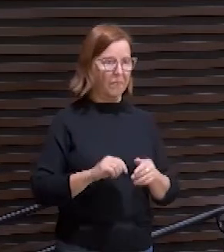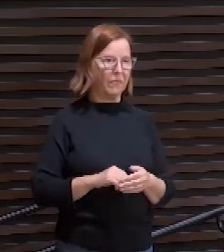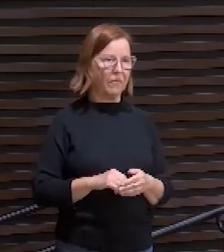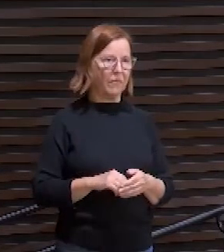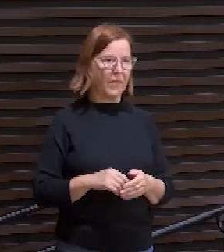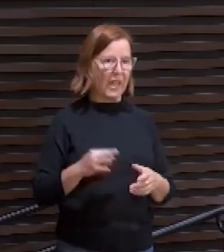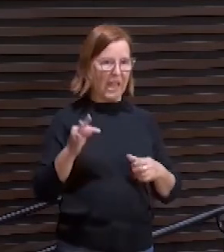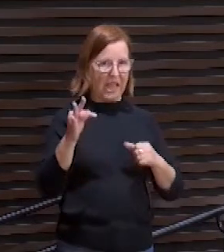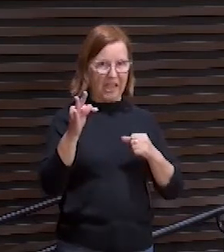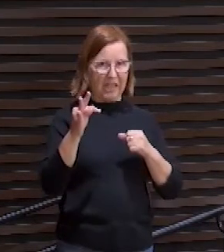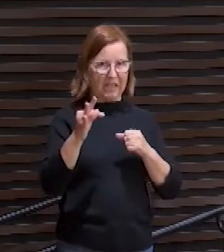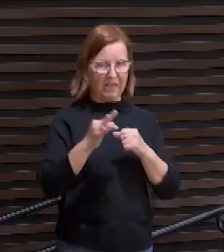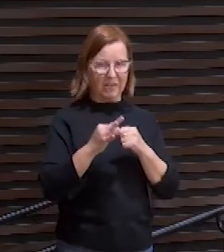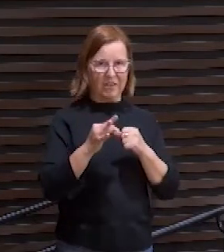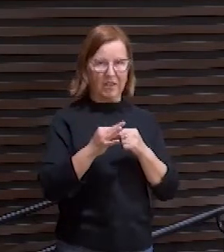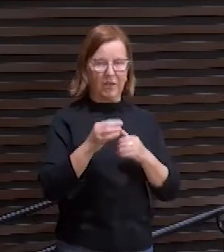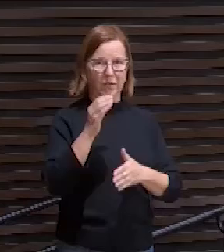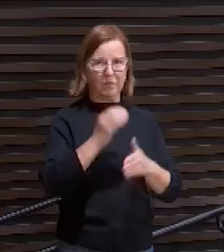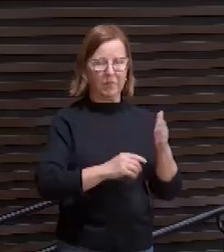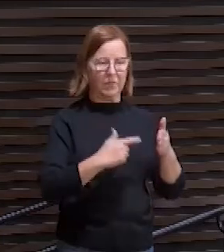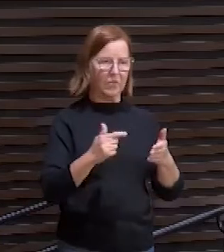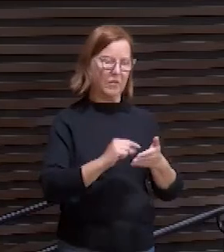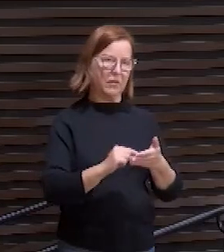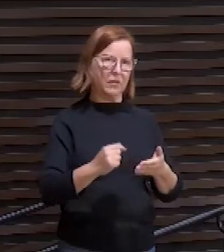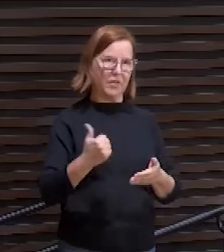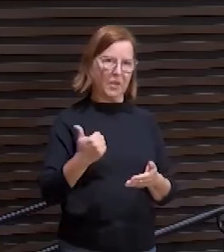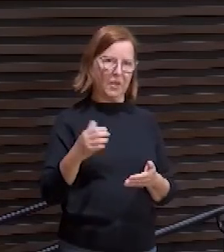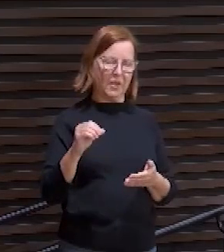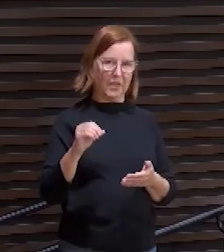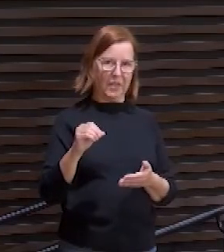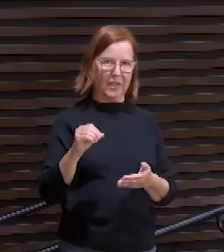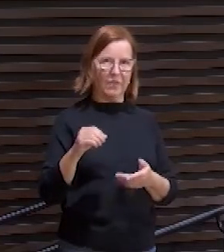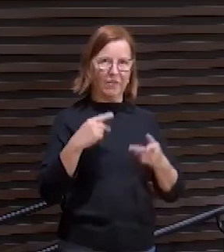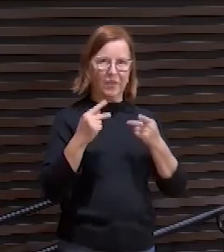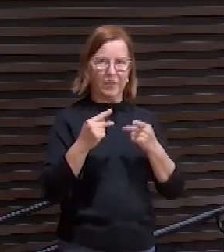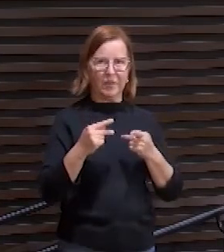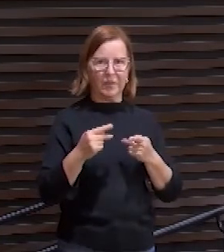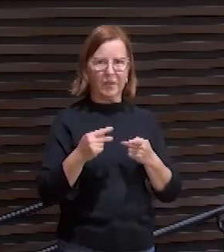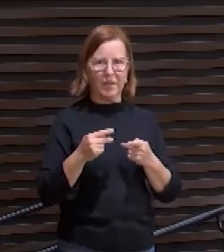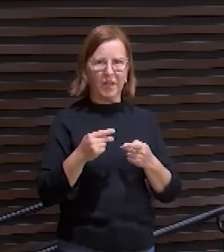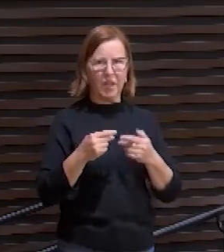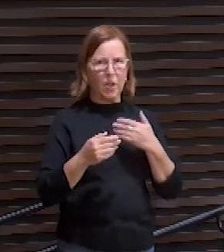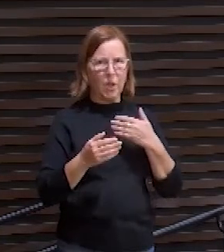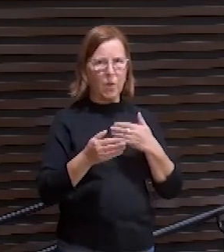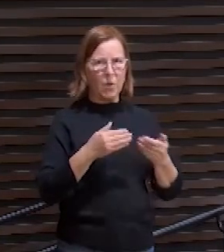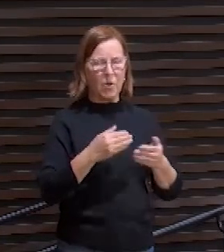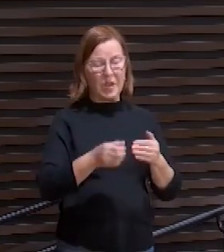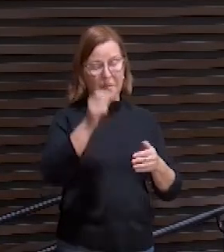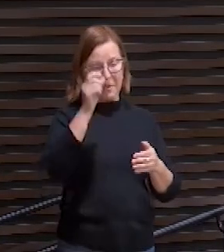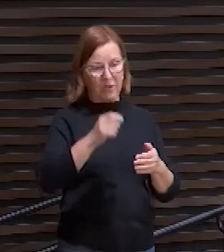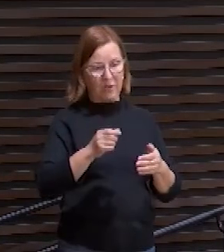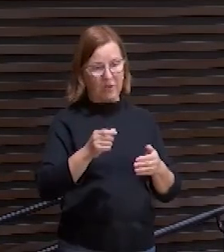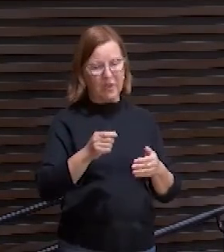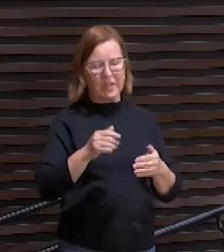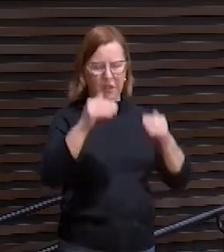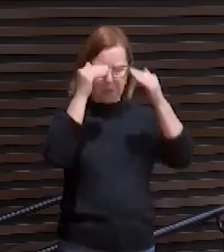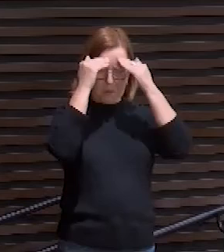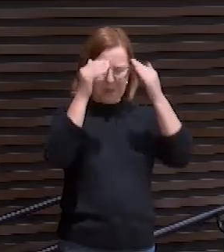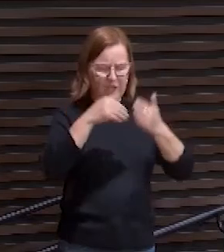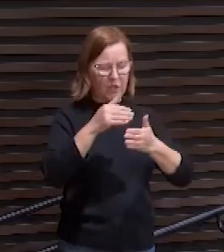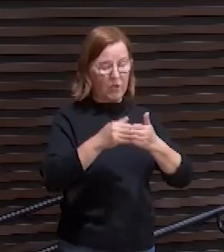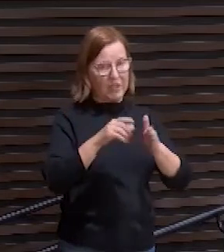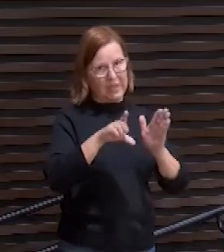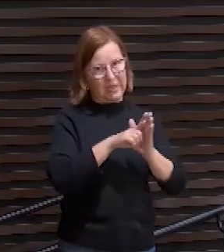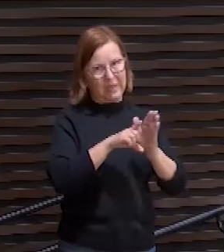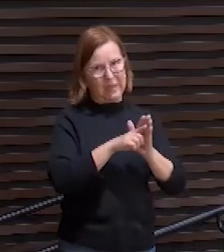Tiago 2,10 diz assim, vou ler aqui para vocês. Pois qualquer que guarda toda a lei, mas tropeça em